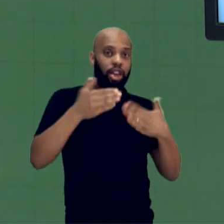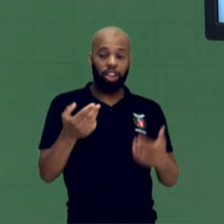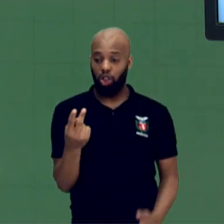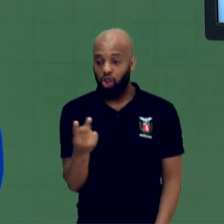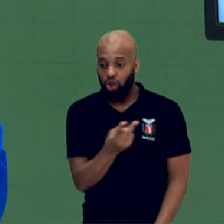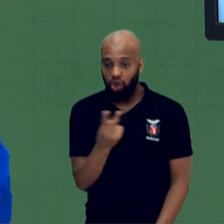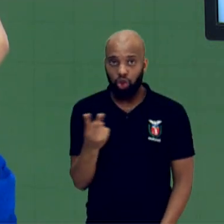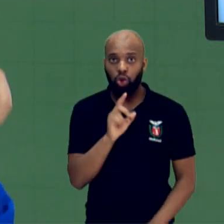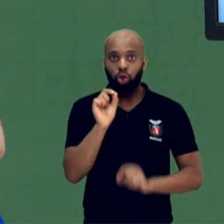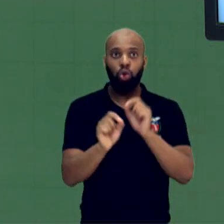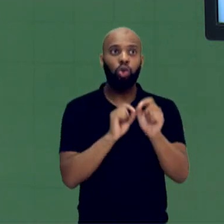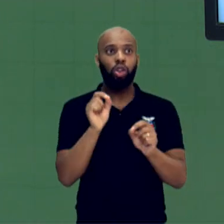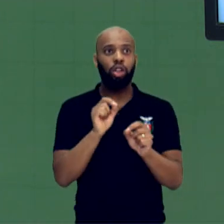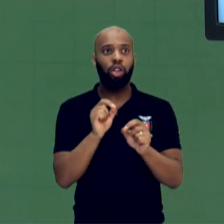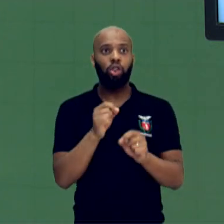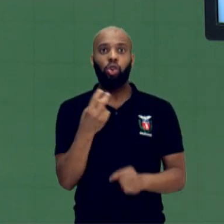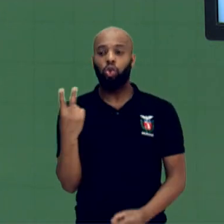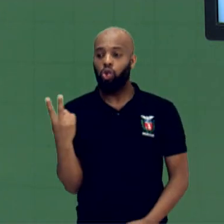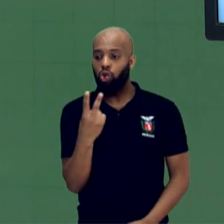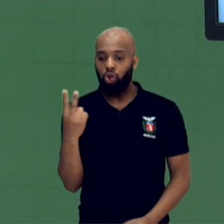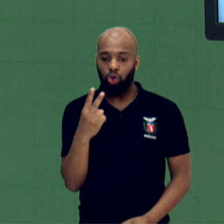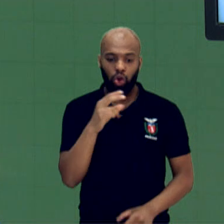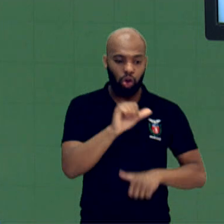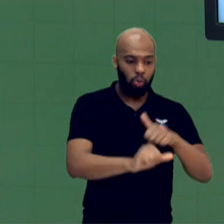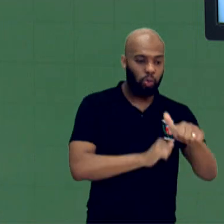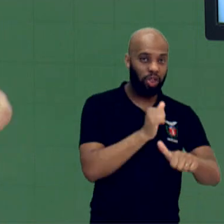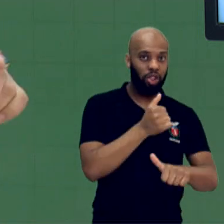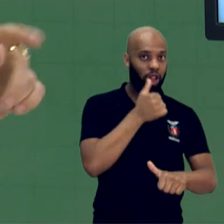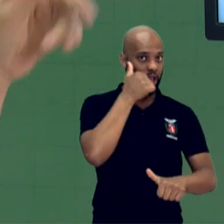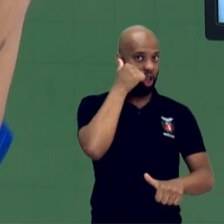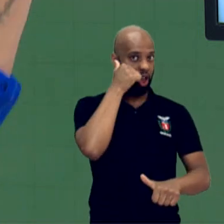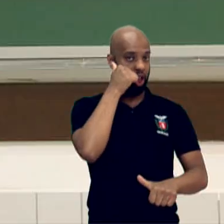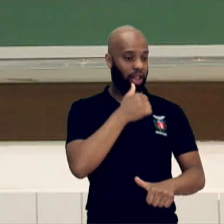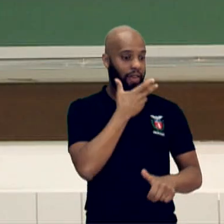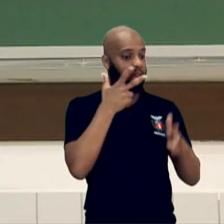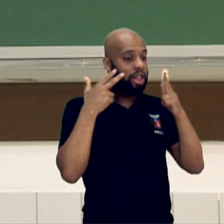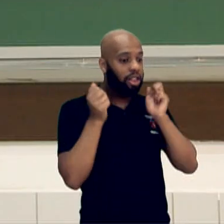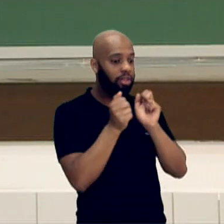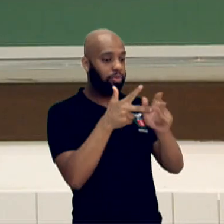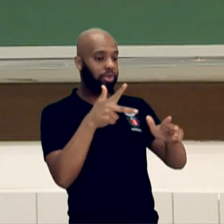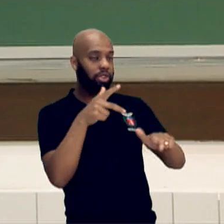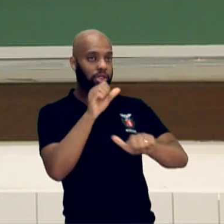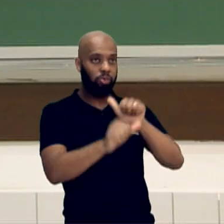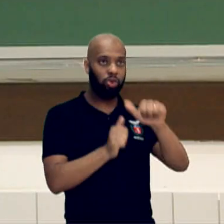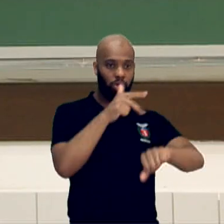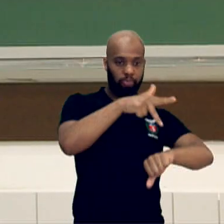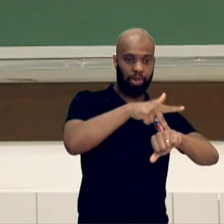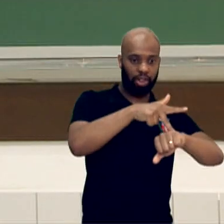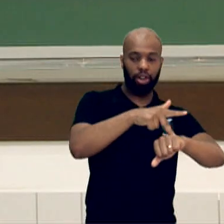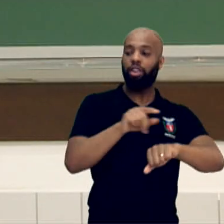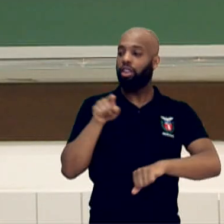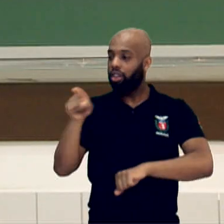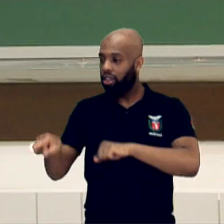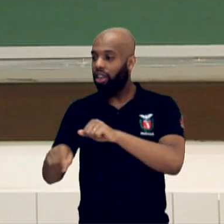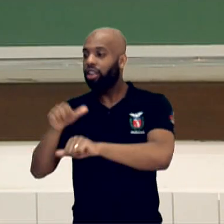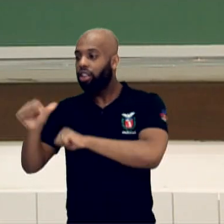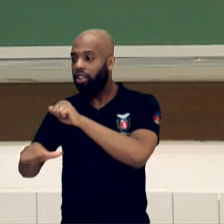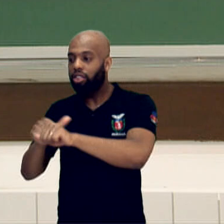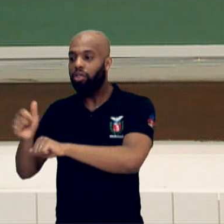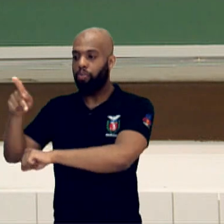tornaram-se dois morros, viraram pedra. E essa pedra, ela está em Cariacica e